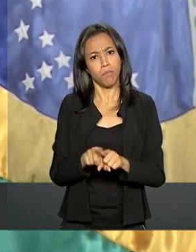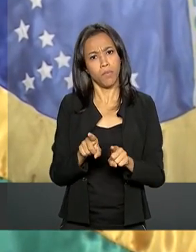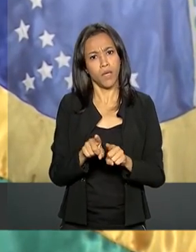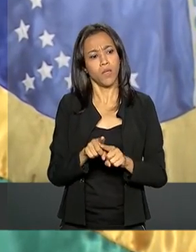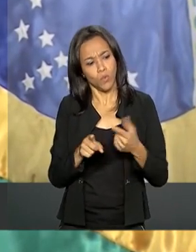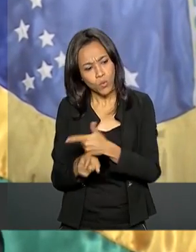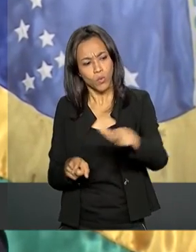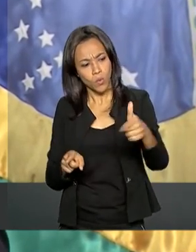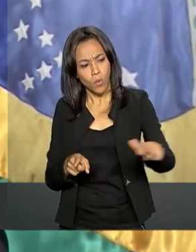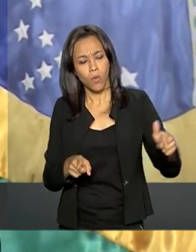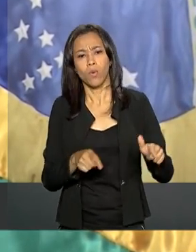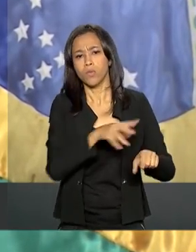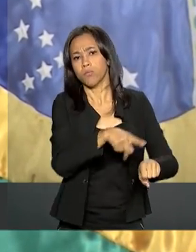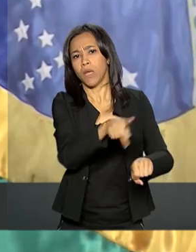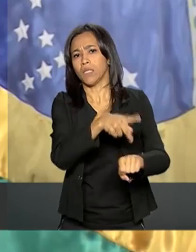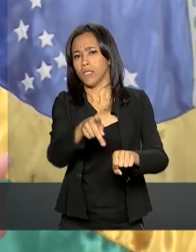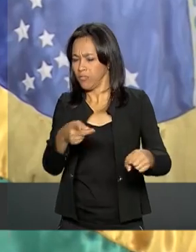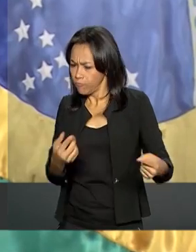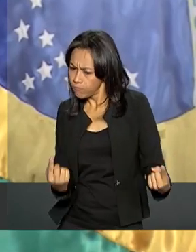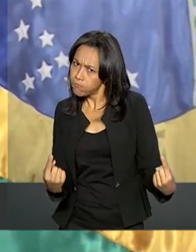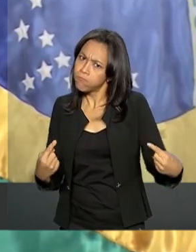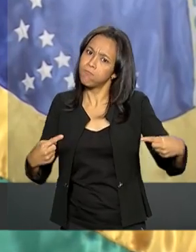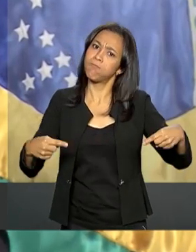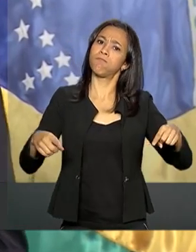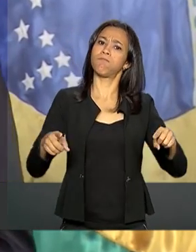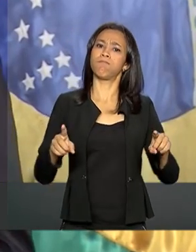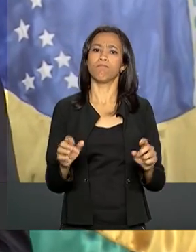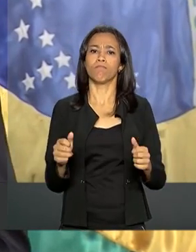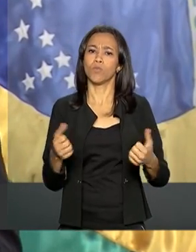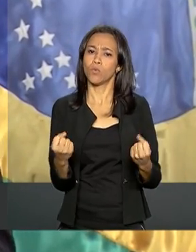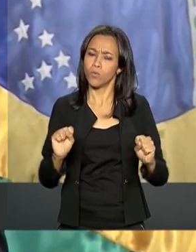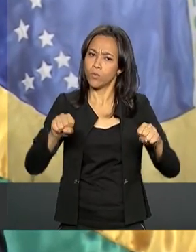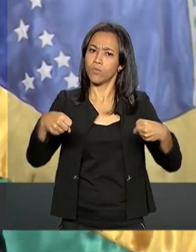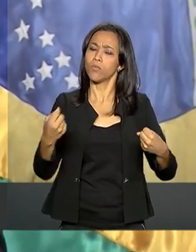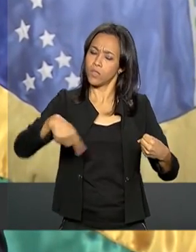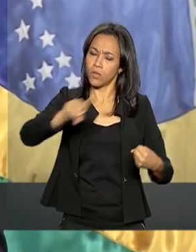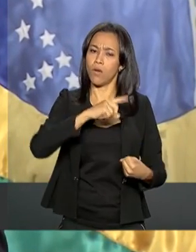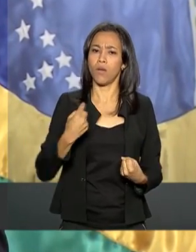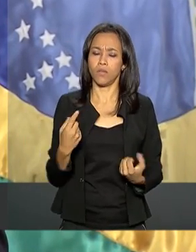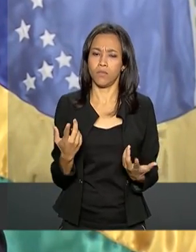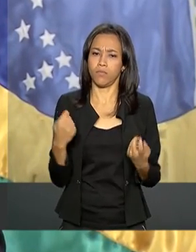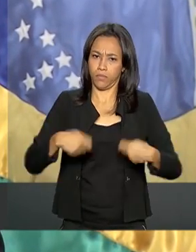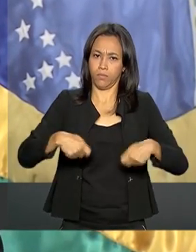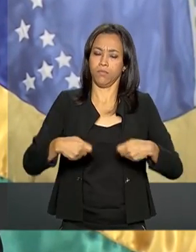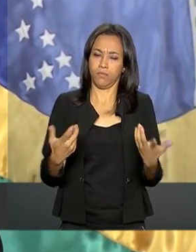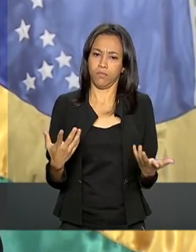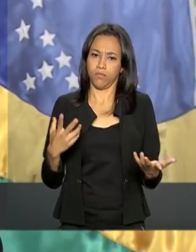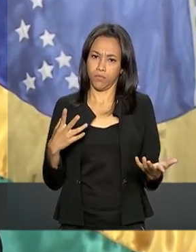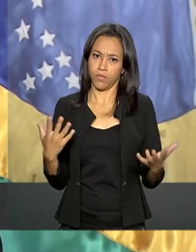América do Sul, para o local de destaque que nós merecemos estar.